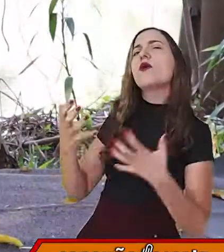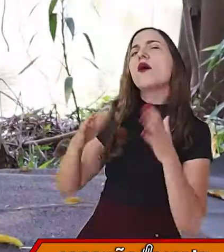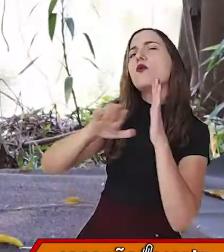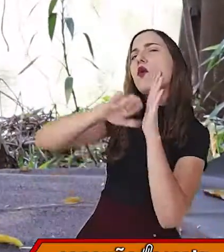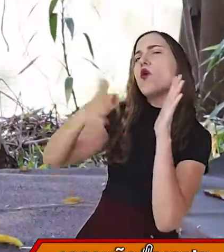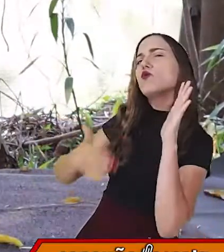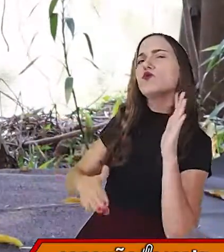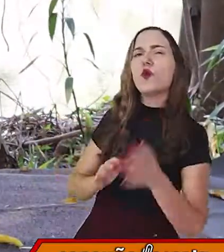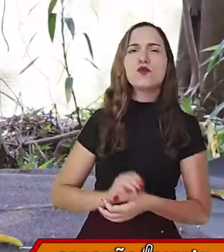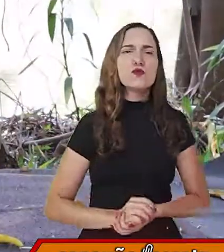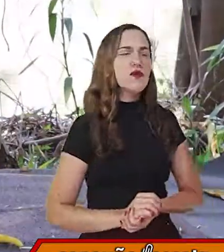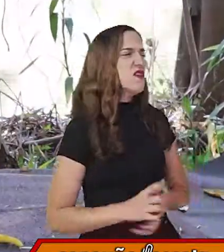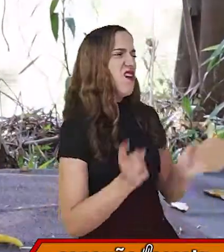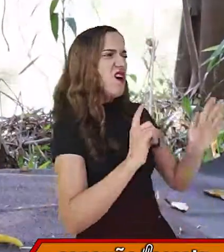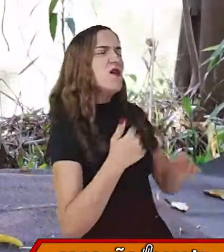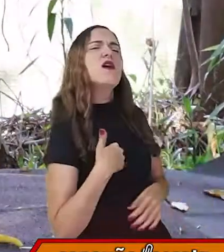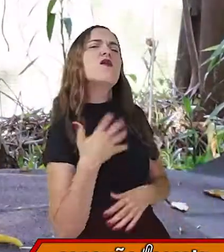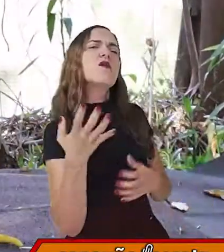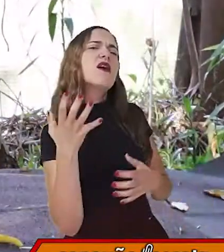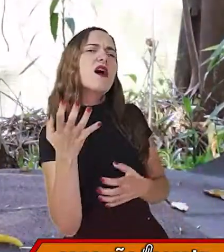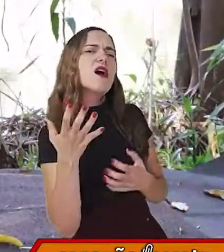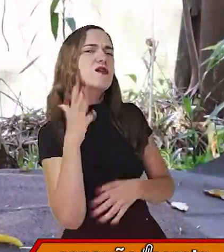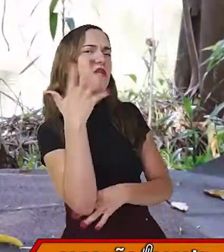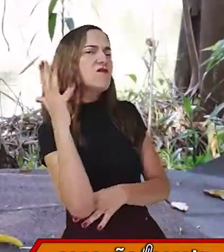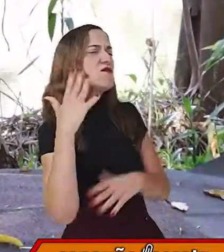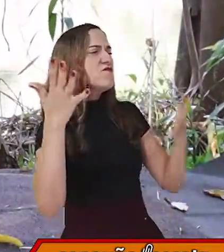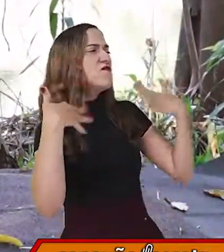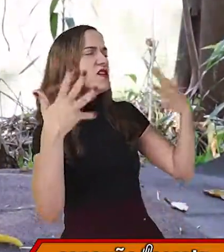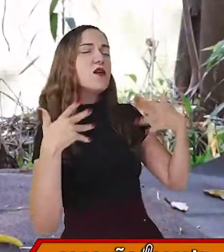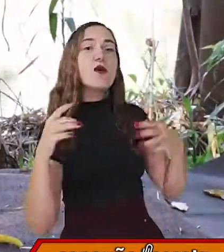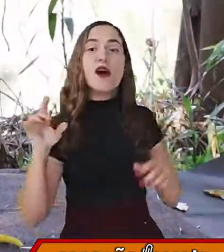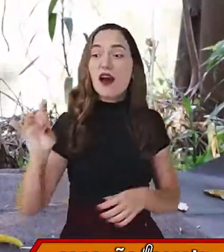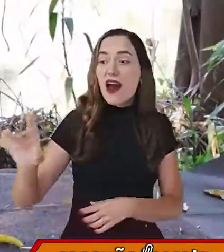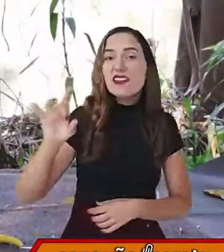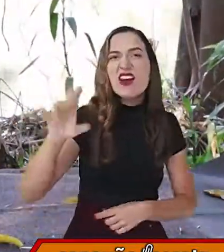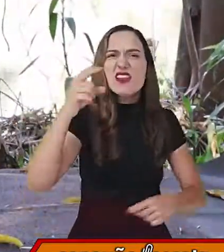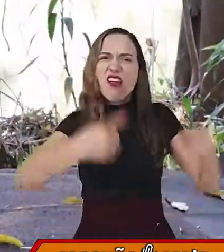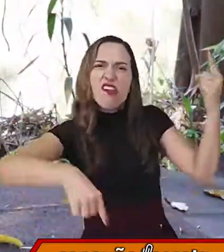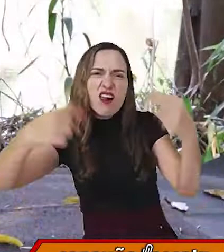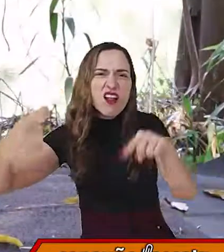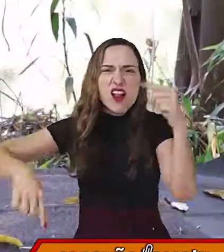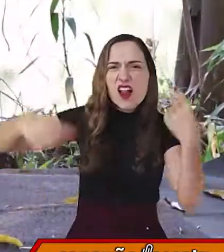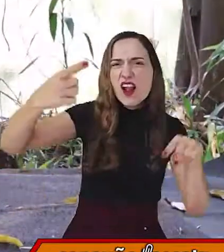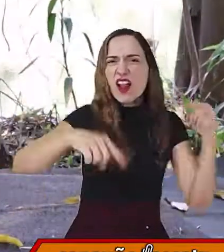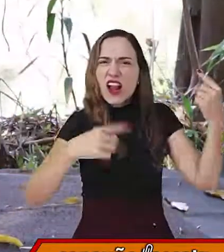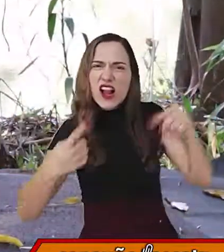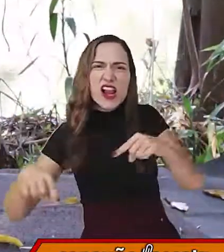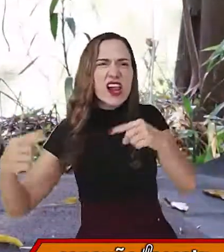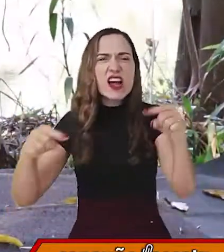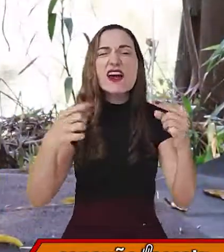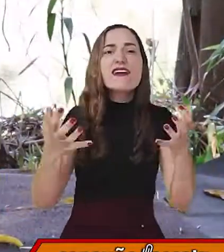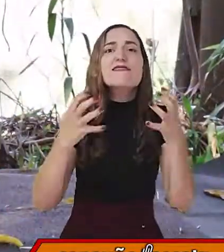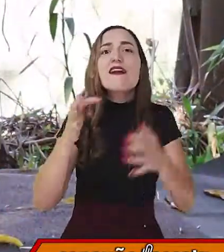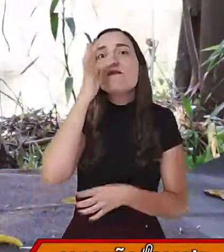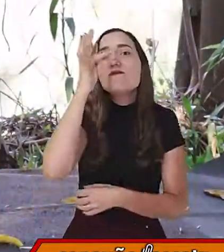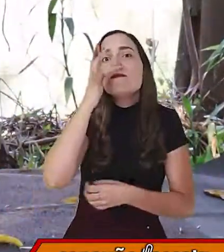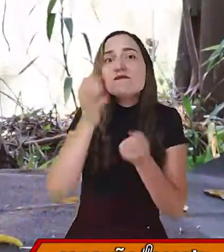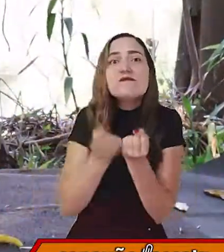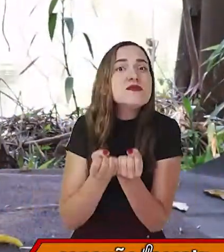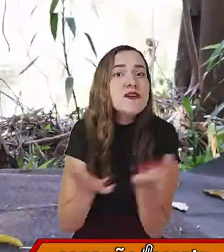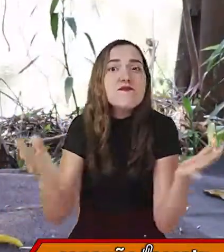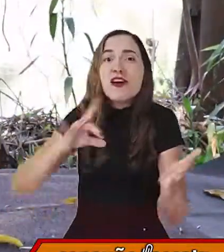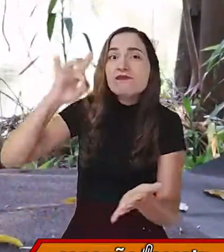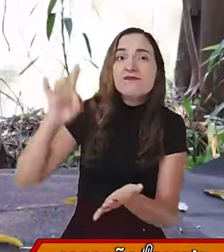outono? Ah, eu quero florescer no verão. E cada uma lutou, batalhou, todo mundo correu, todo mundo queria a primavera, todo